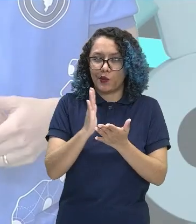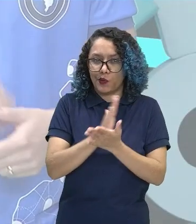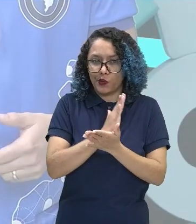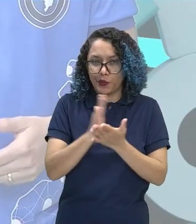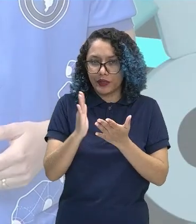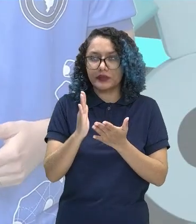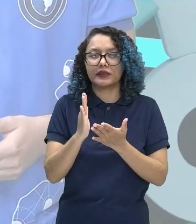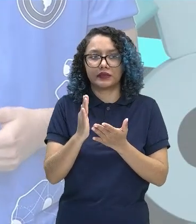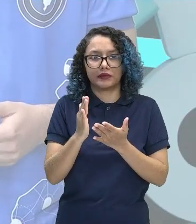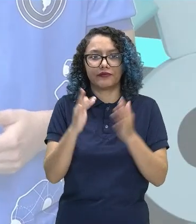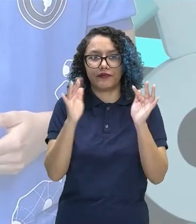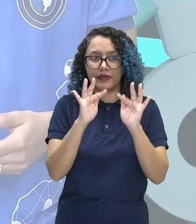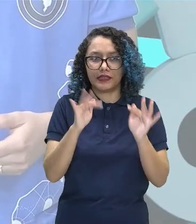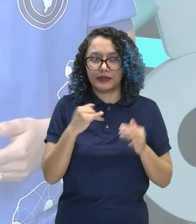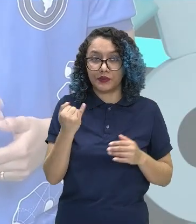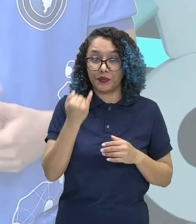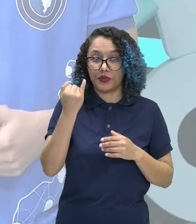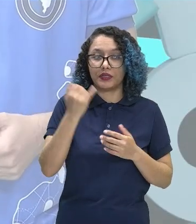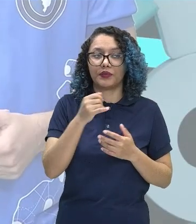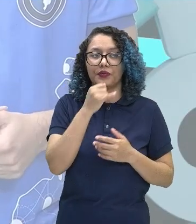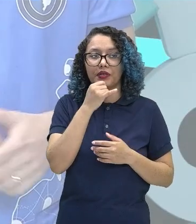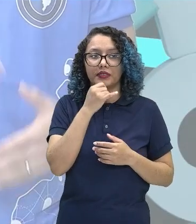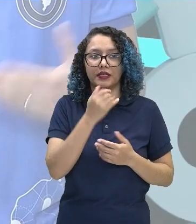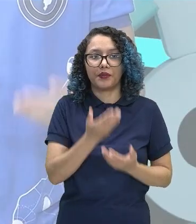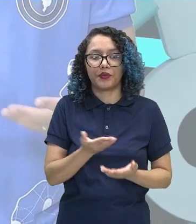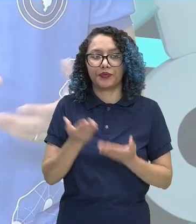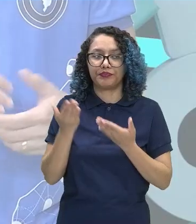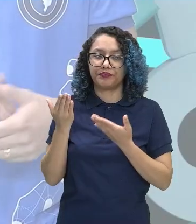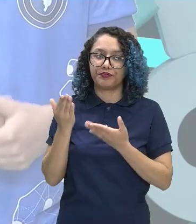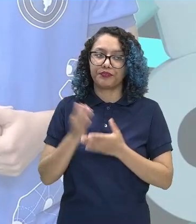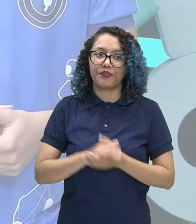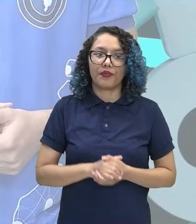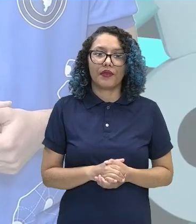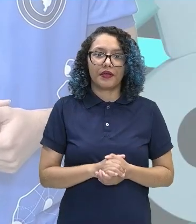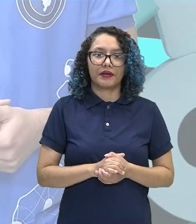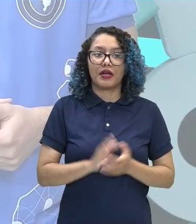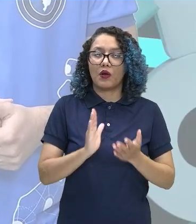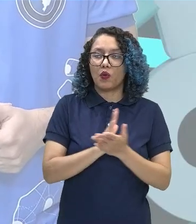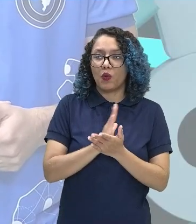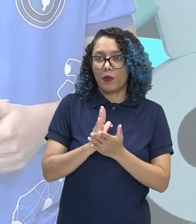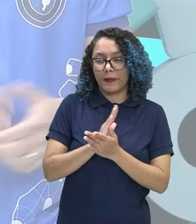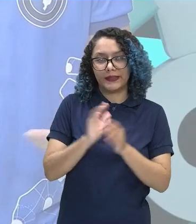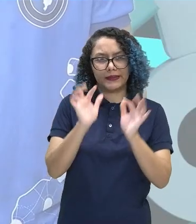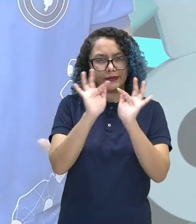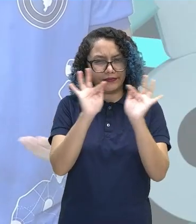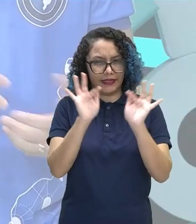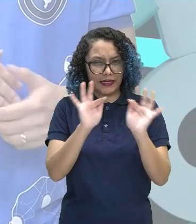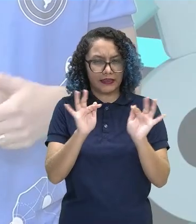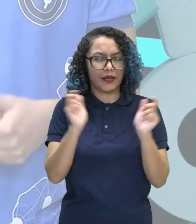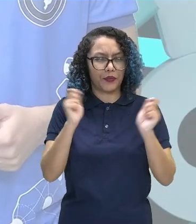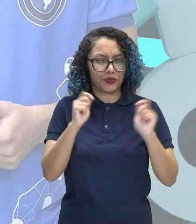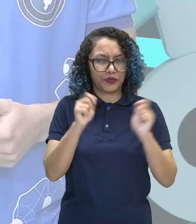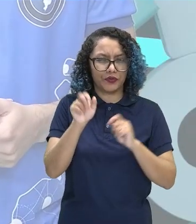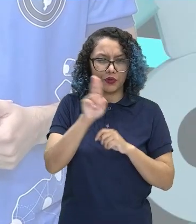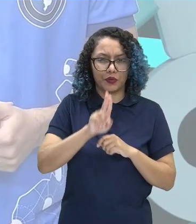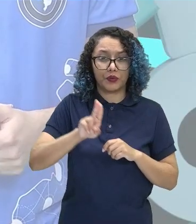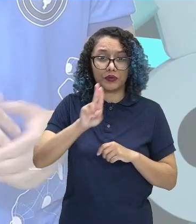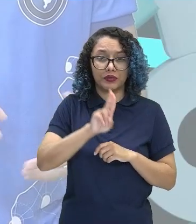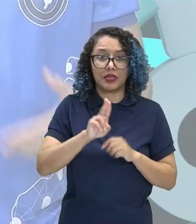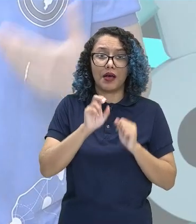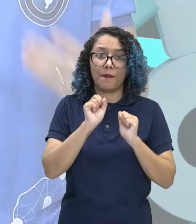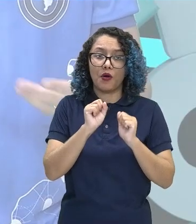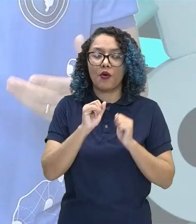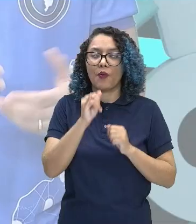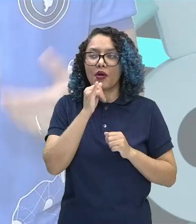úteis, useful expressions. Então, nós vamos ver algumas expressões onde você pode usar até